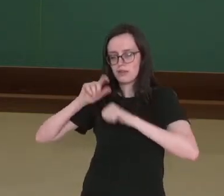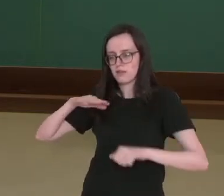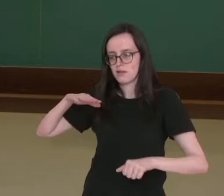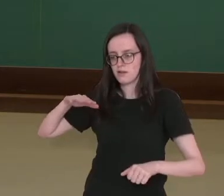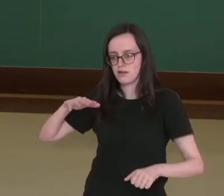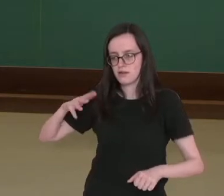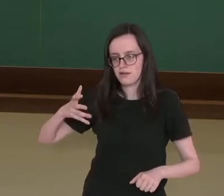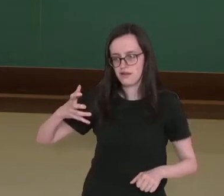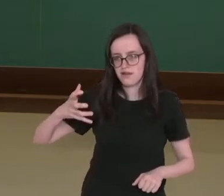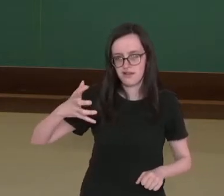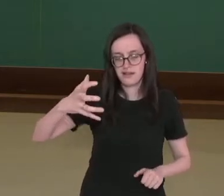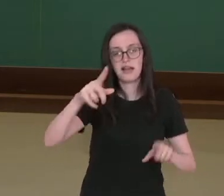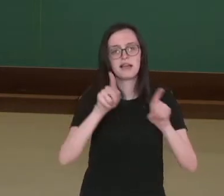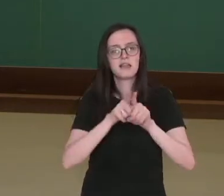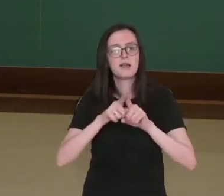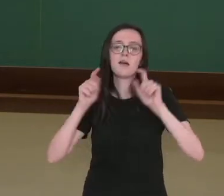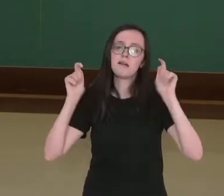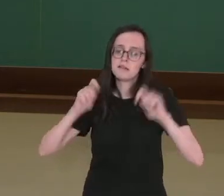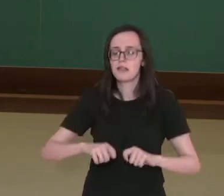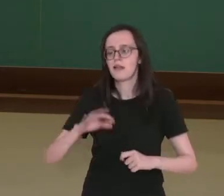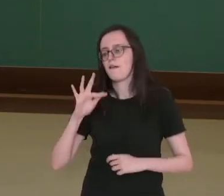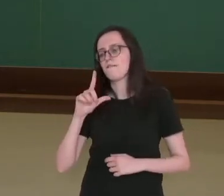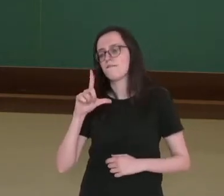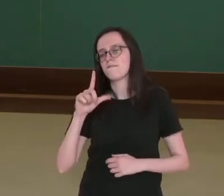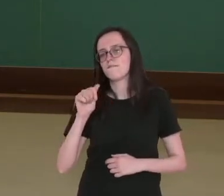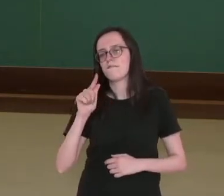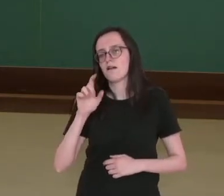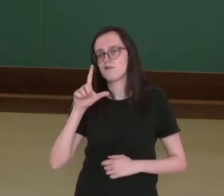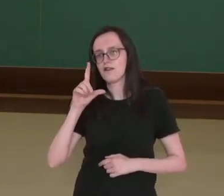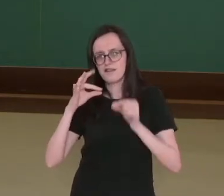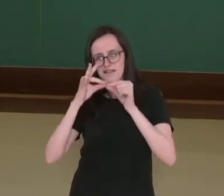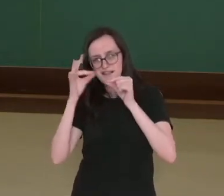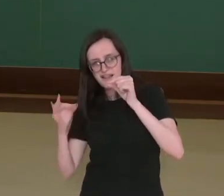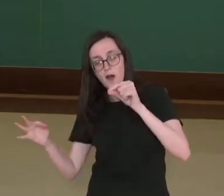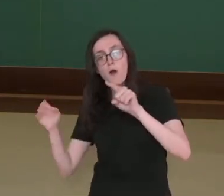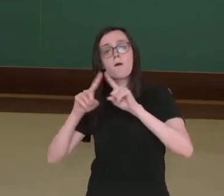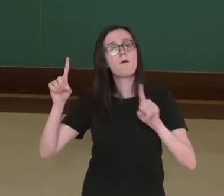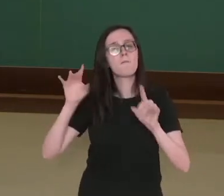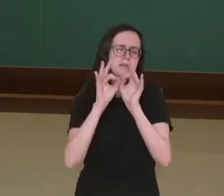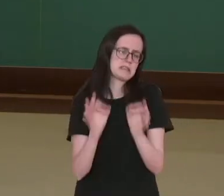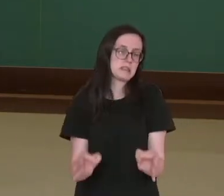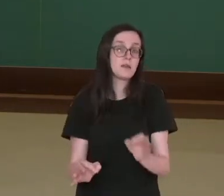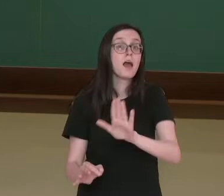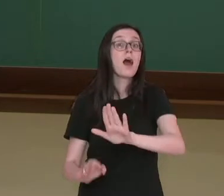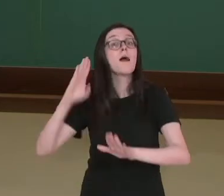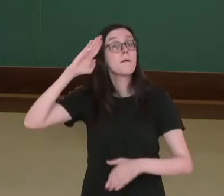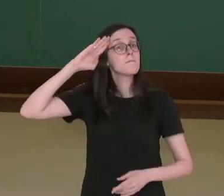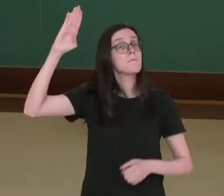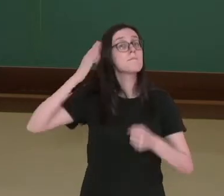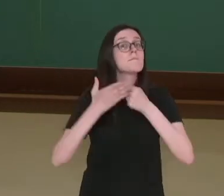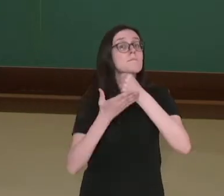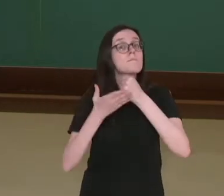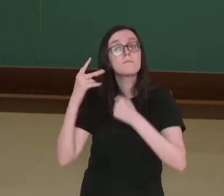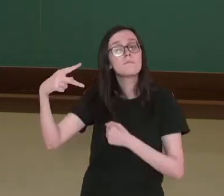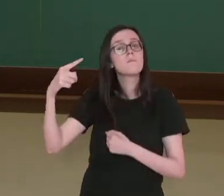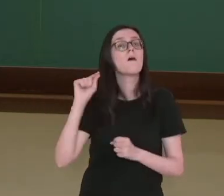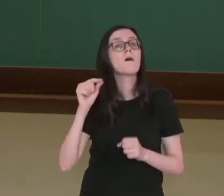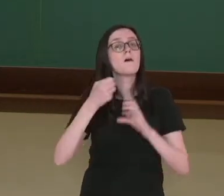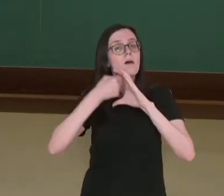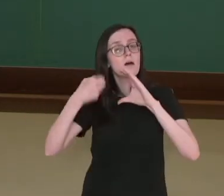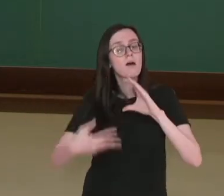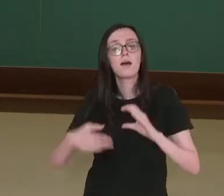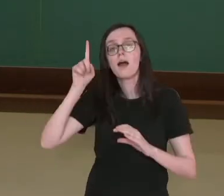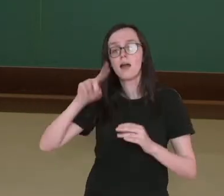flagelos. Então, uma célula procarionte é a célula mais simples. Qual a principal característica dela? O material genético